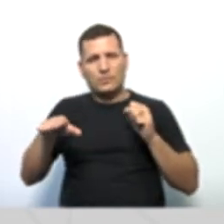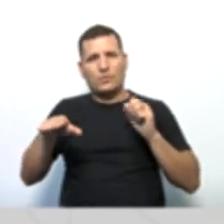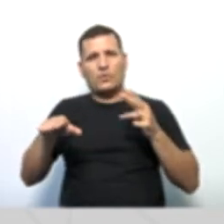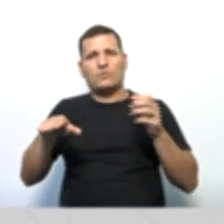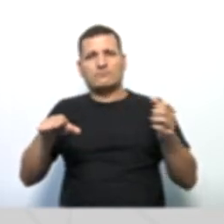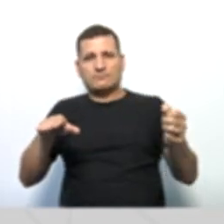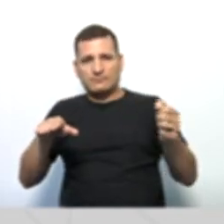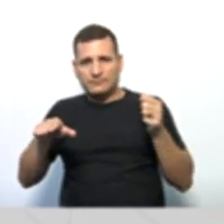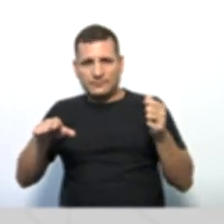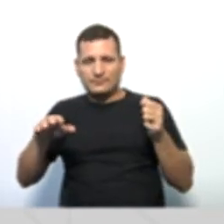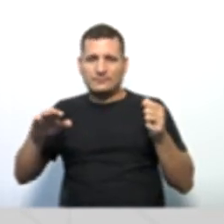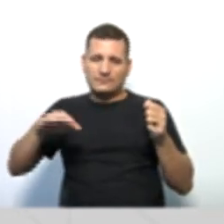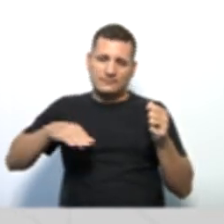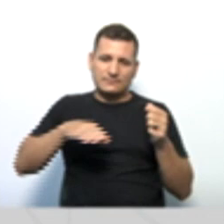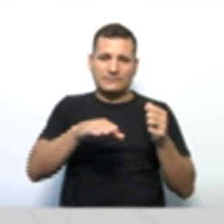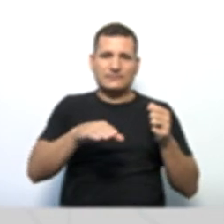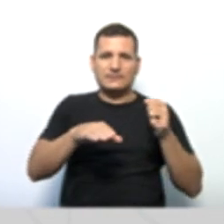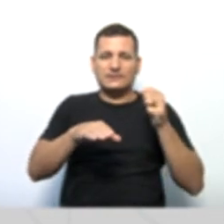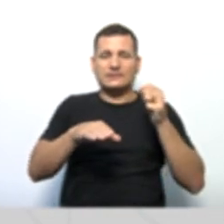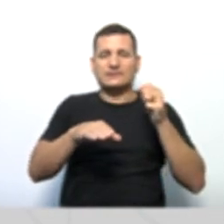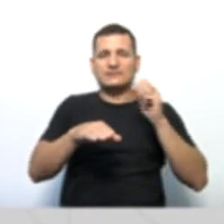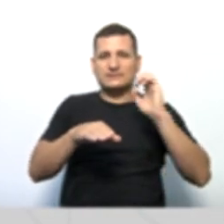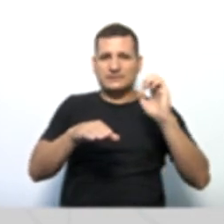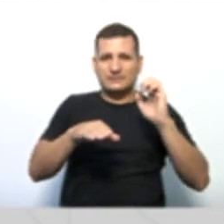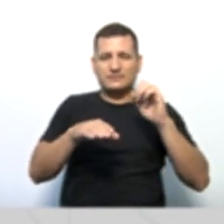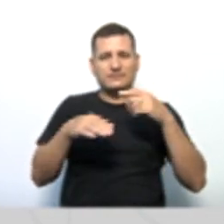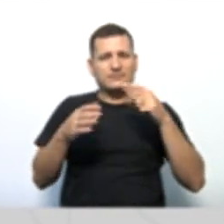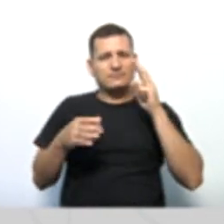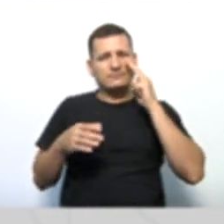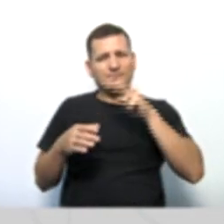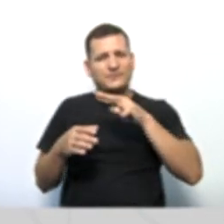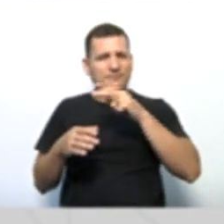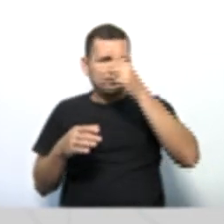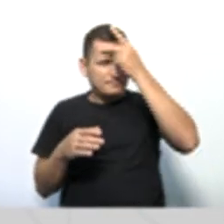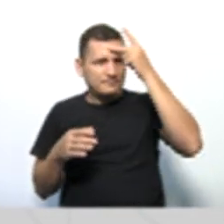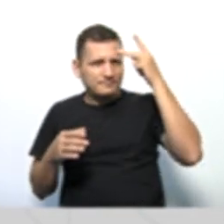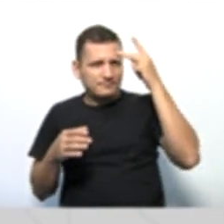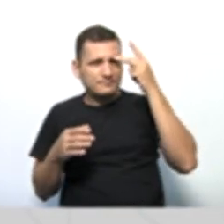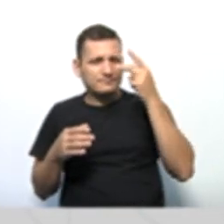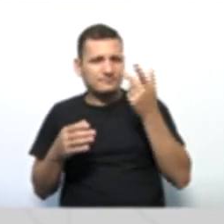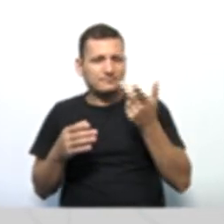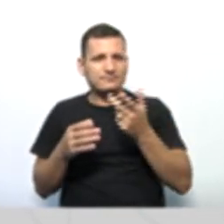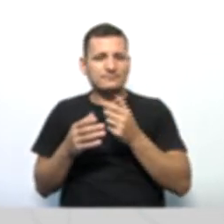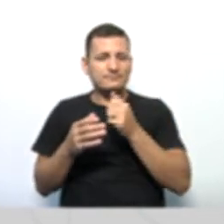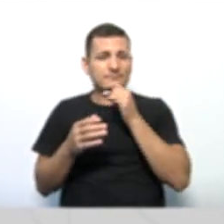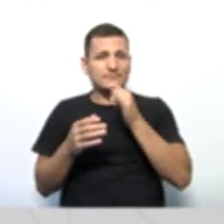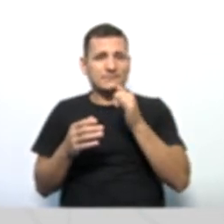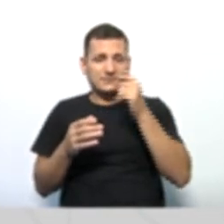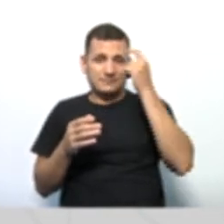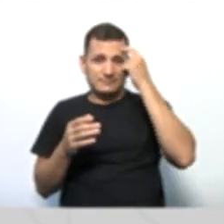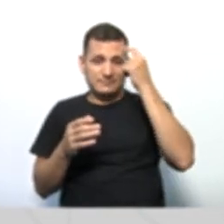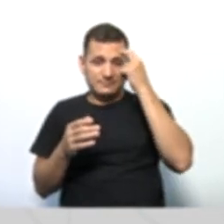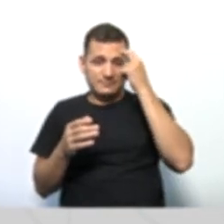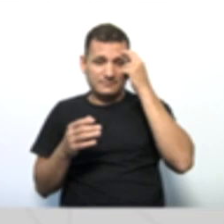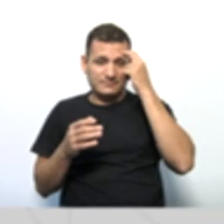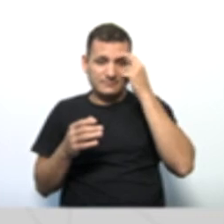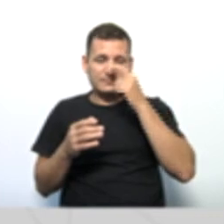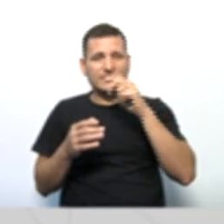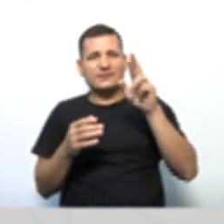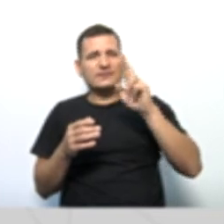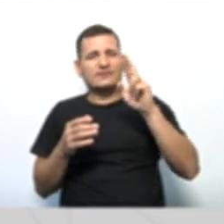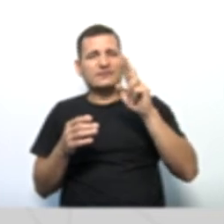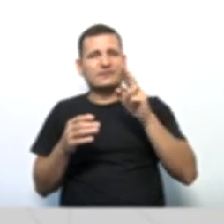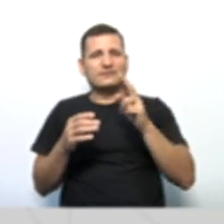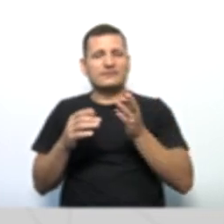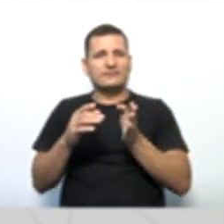Então, professor, a gente está pensando aí no número de pessoas que estão envolvidas no caso, né? Se a gente for pensar, né, quem que esse trem vai pegar, né,